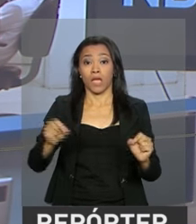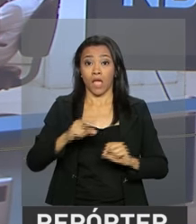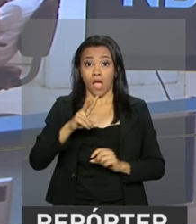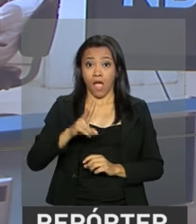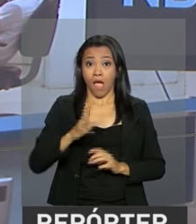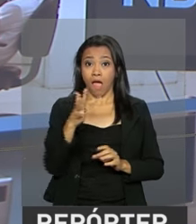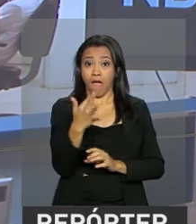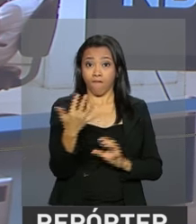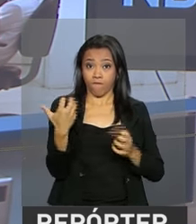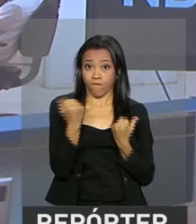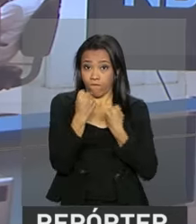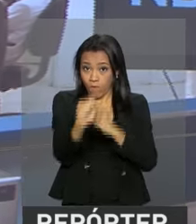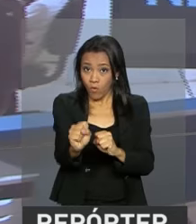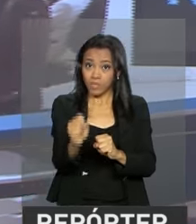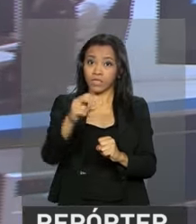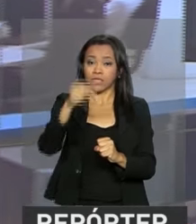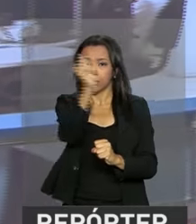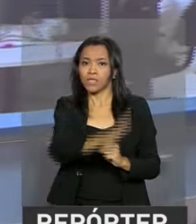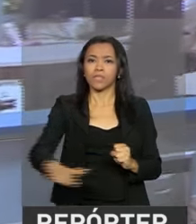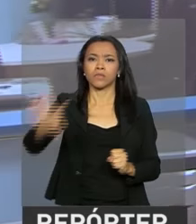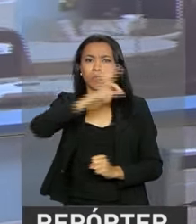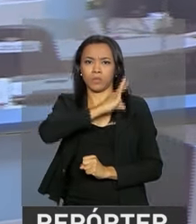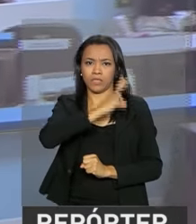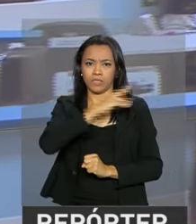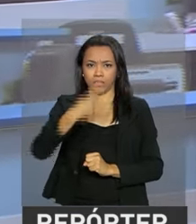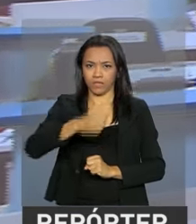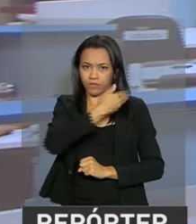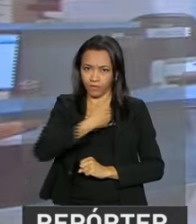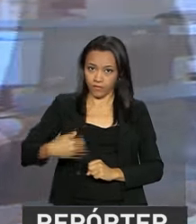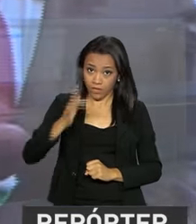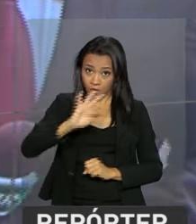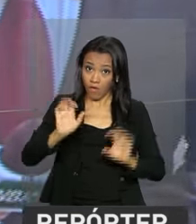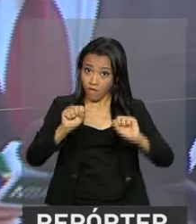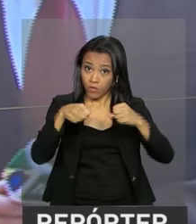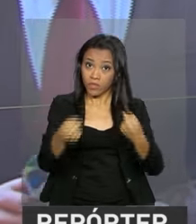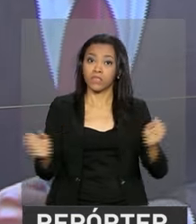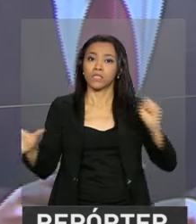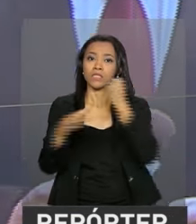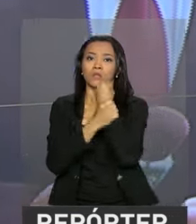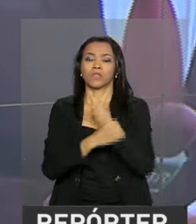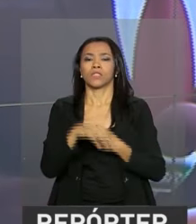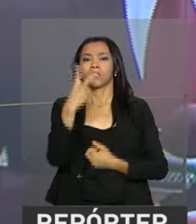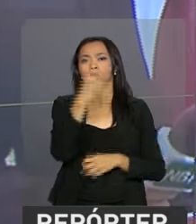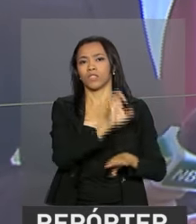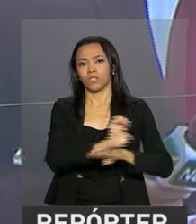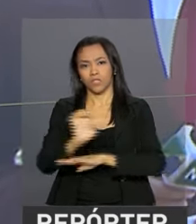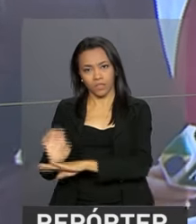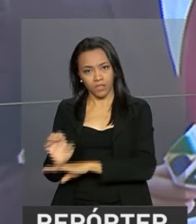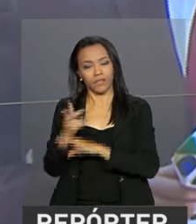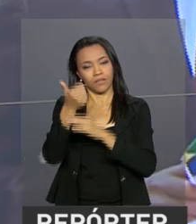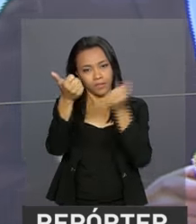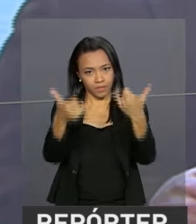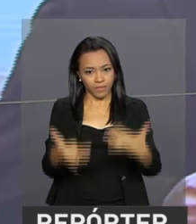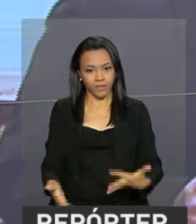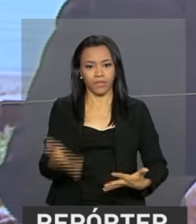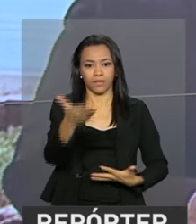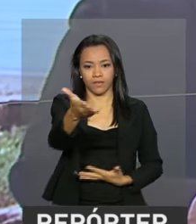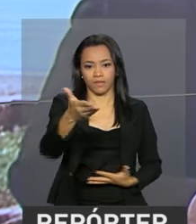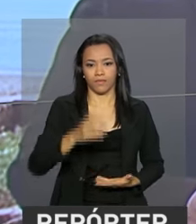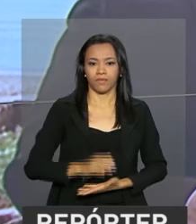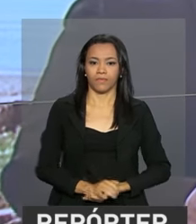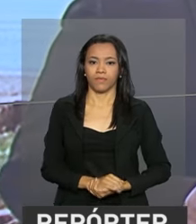nacional vai reforçar a segurança em dois estados o repórter joão pedro neto tem as informações pra gente ao vivo hoje 1